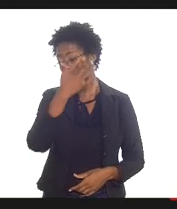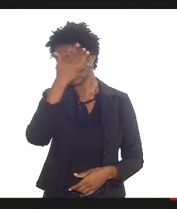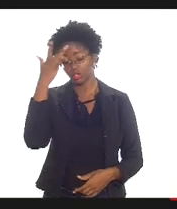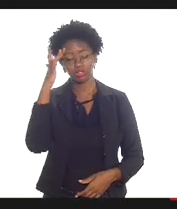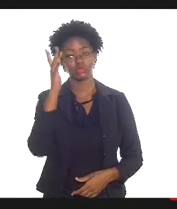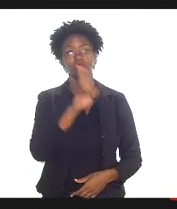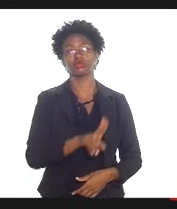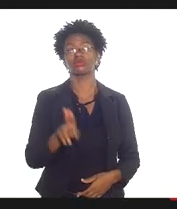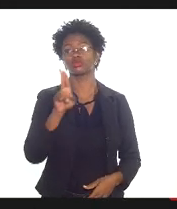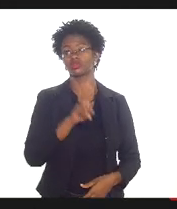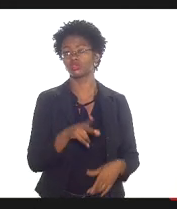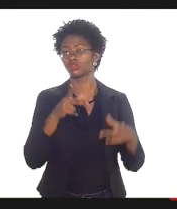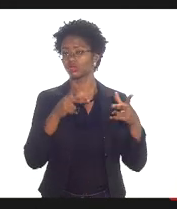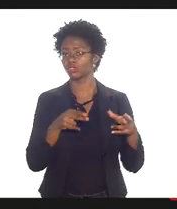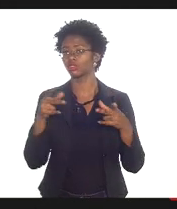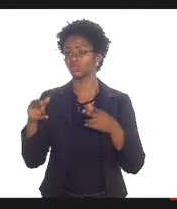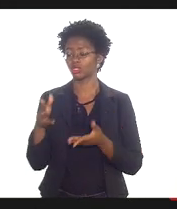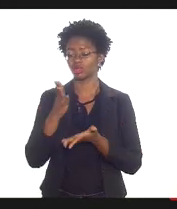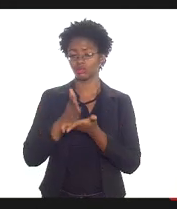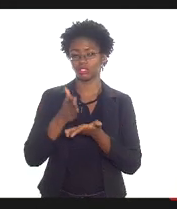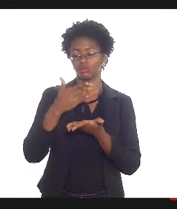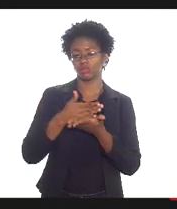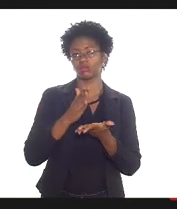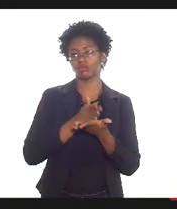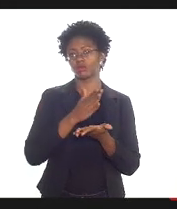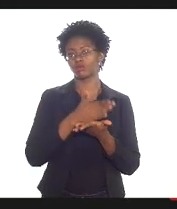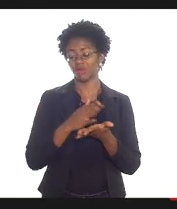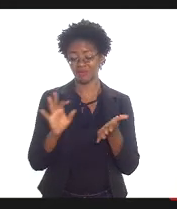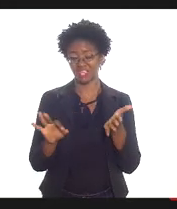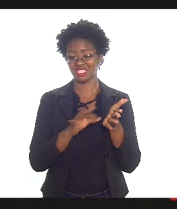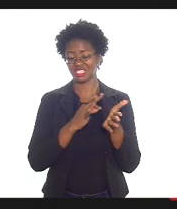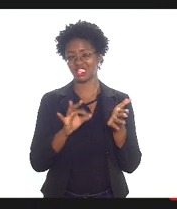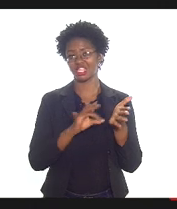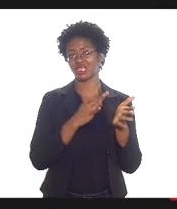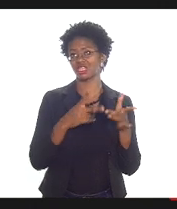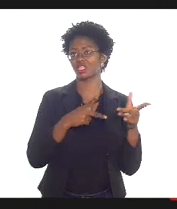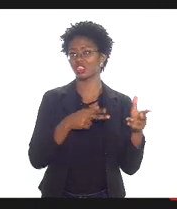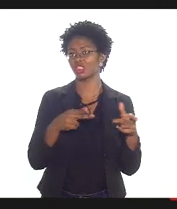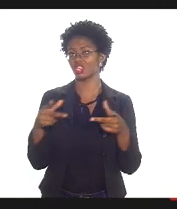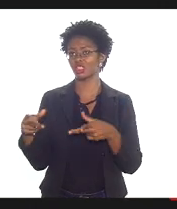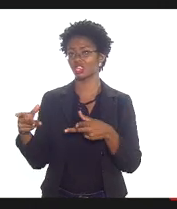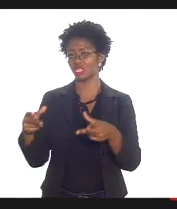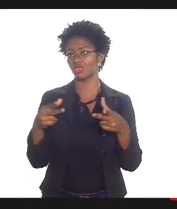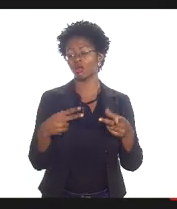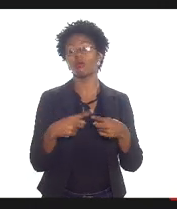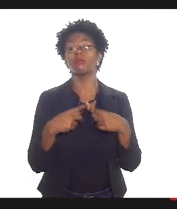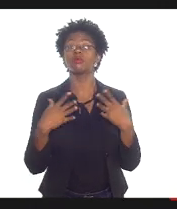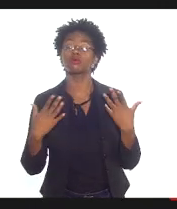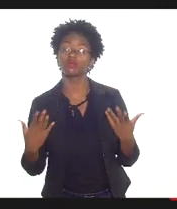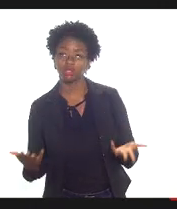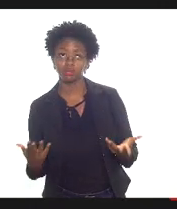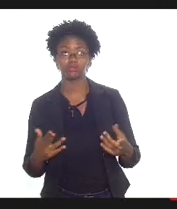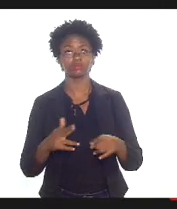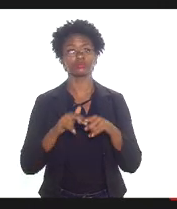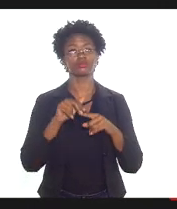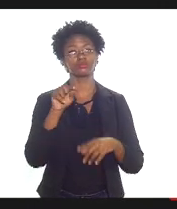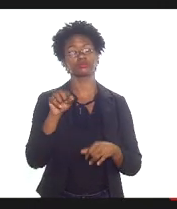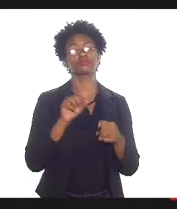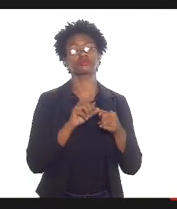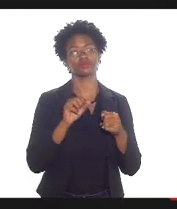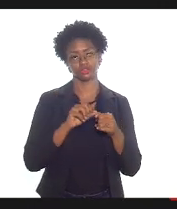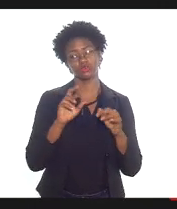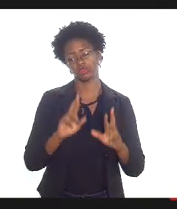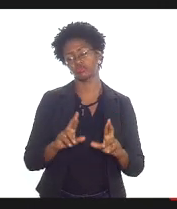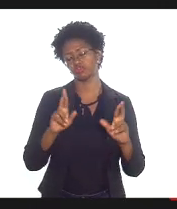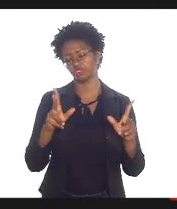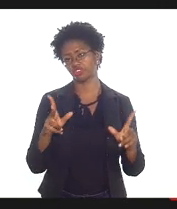o mesmo critério de rateio para as mesmas rubricas, campo a campo. Por quê? Porque isso faz